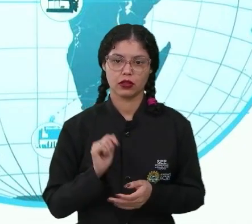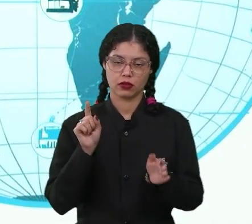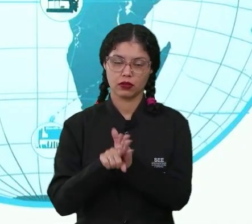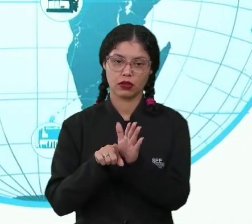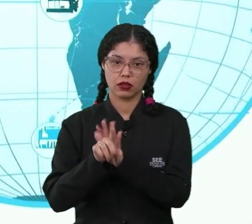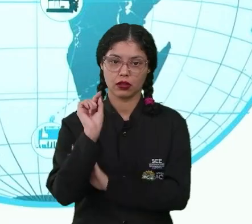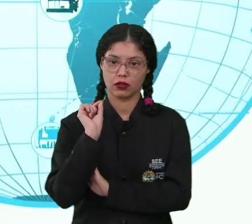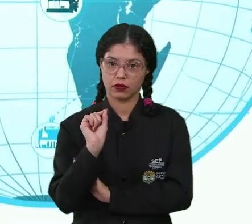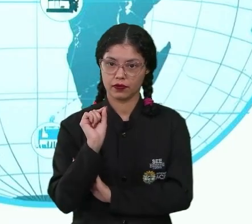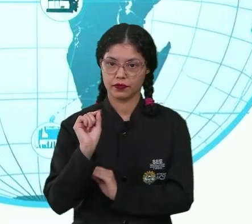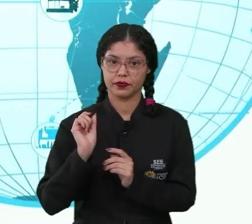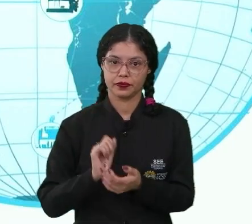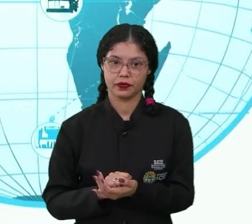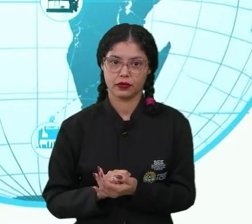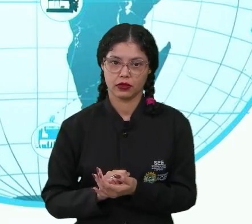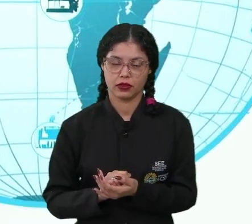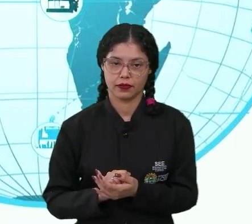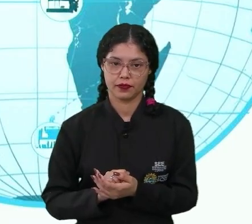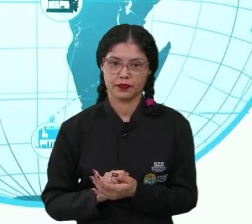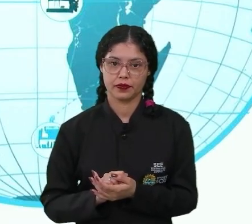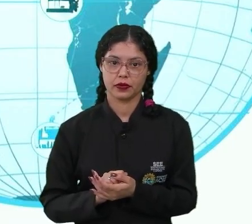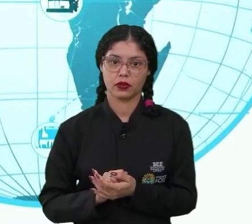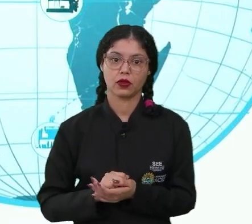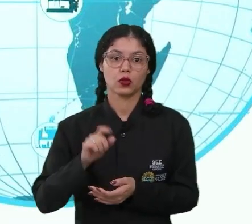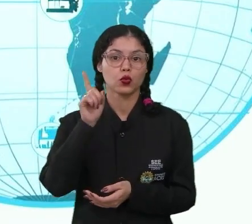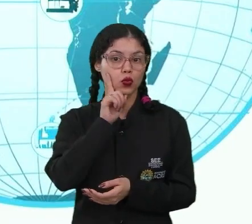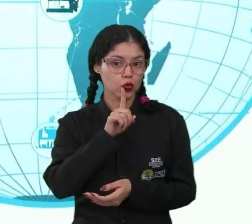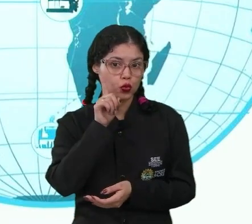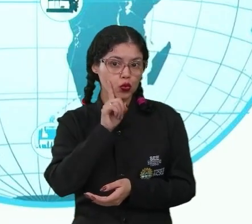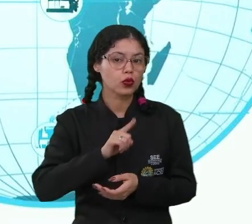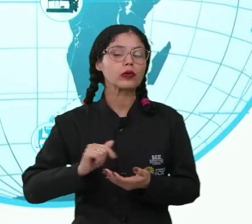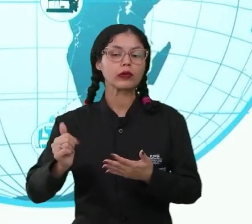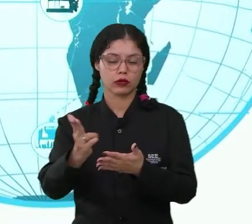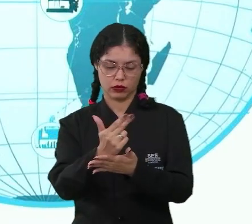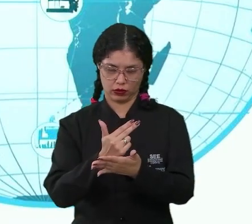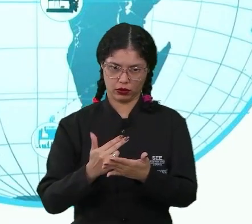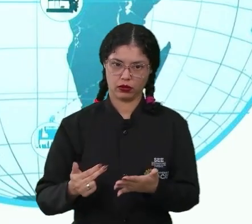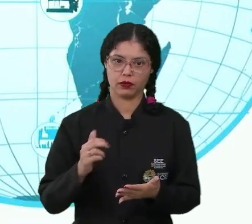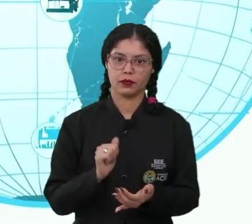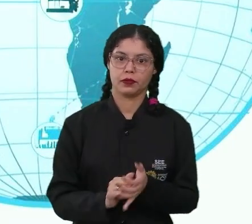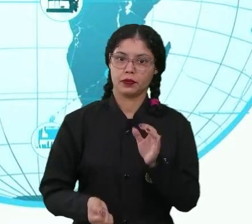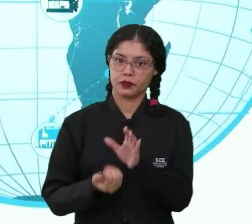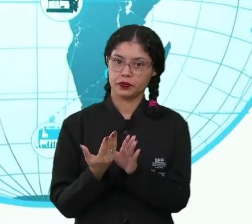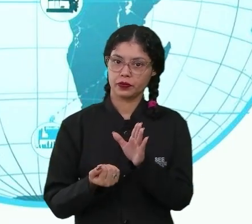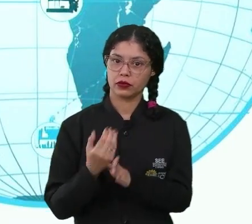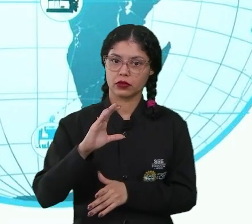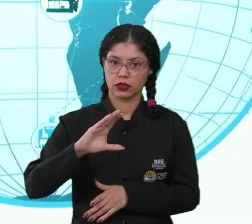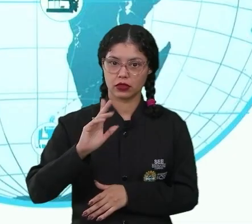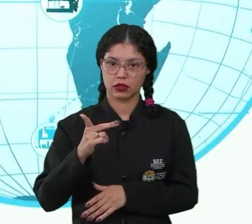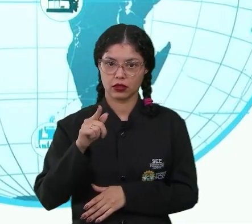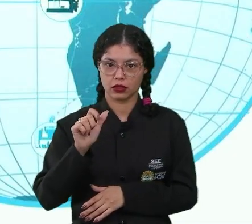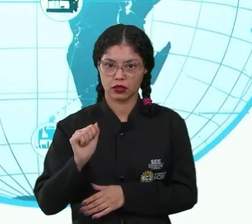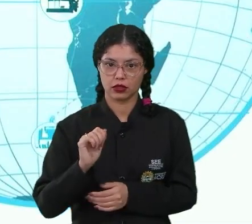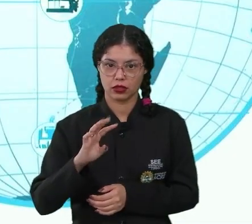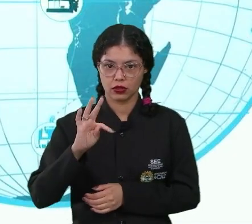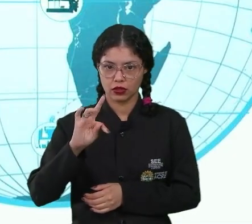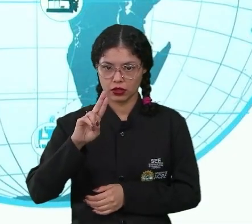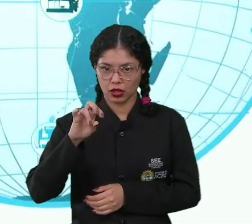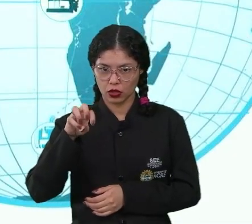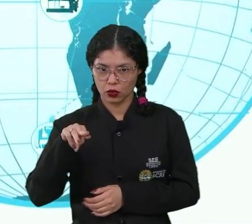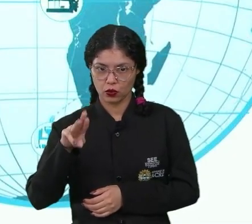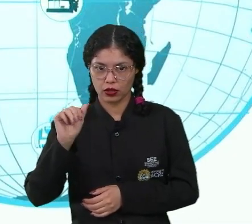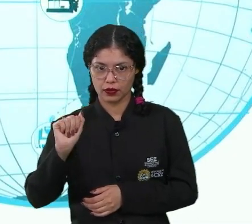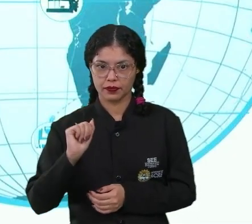dos eletrônicos, o design vem dos Estados Unidos. A fabricação de chips é feita lá em